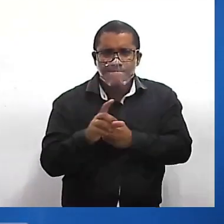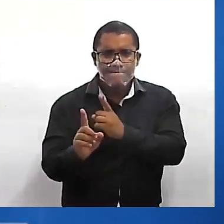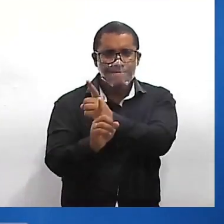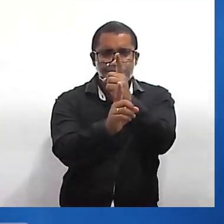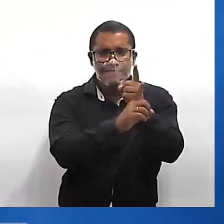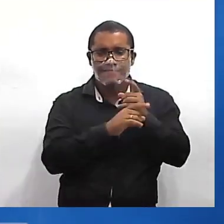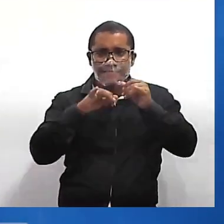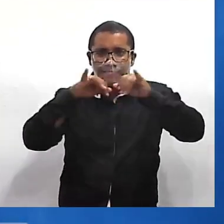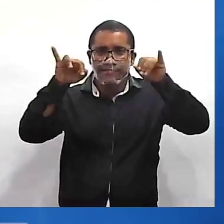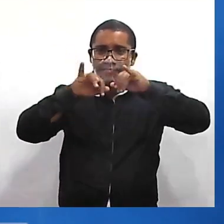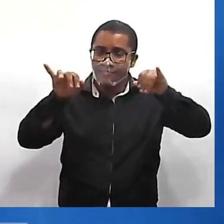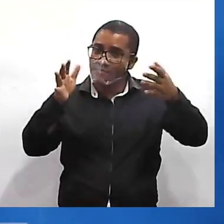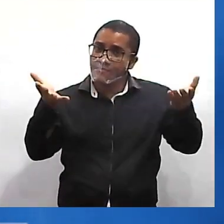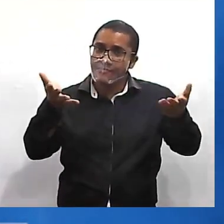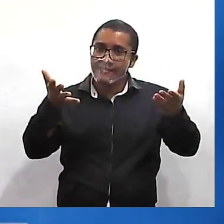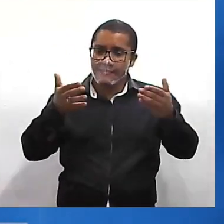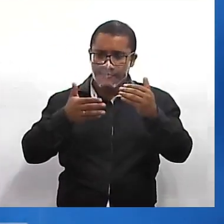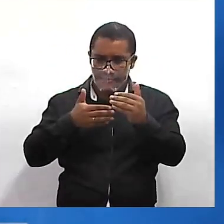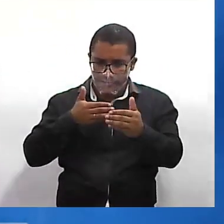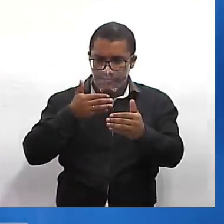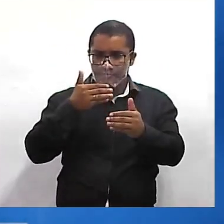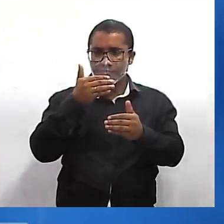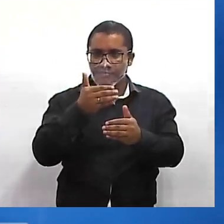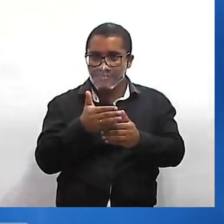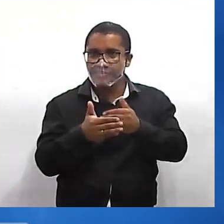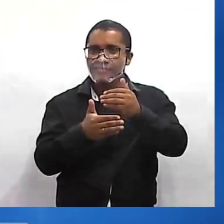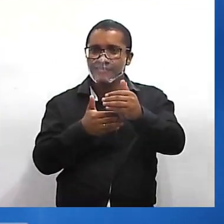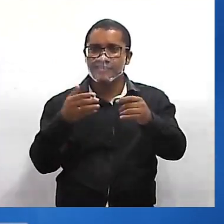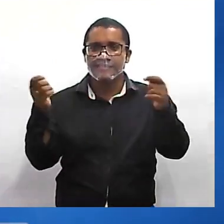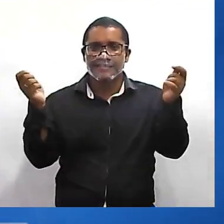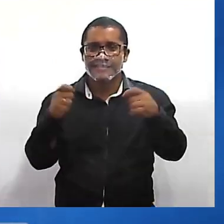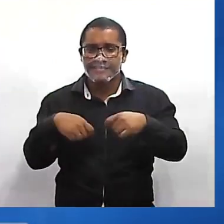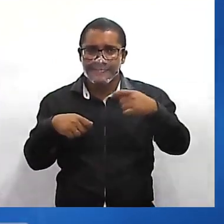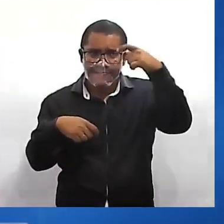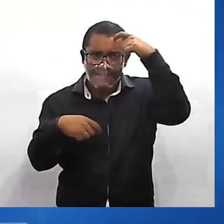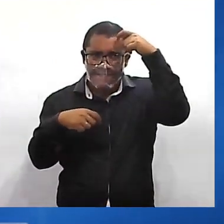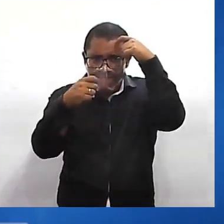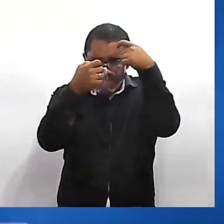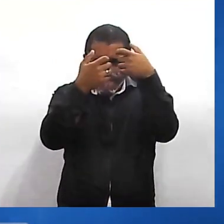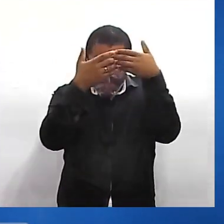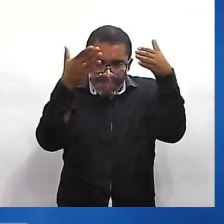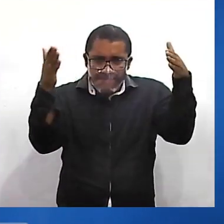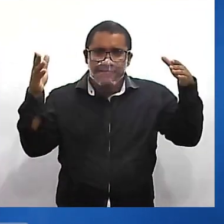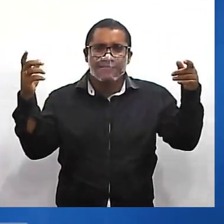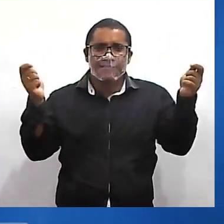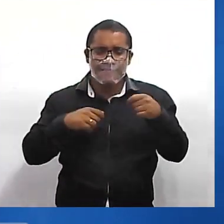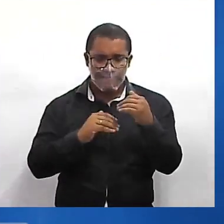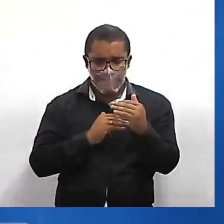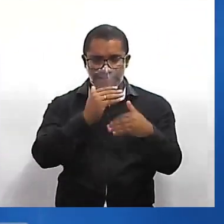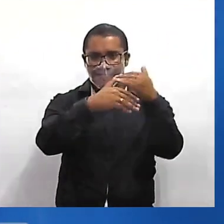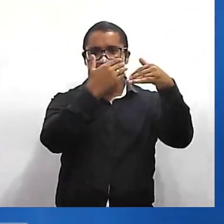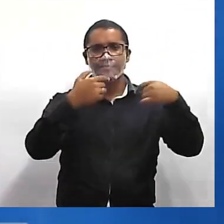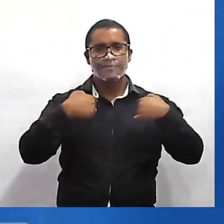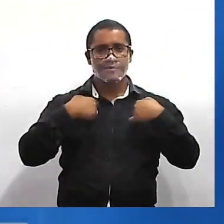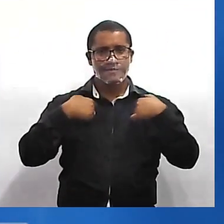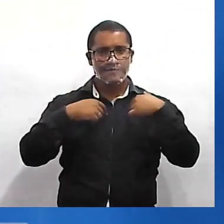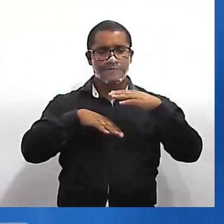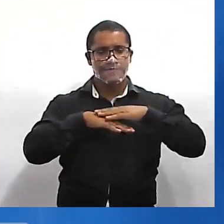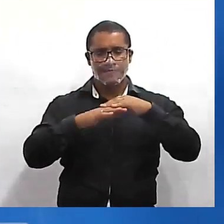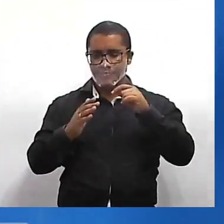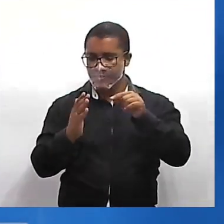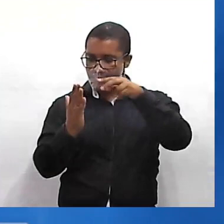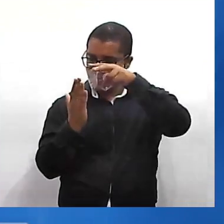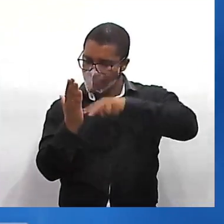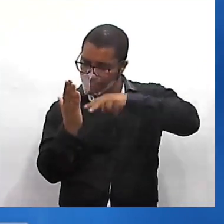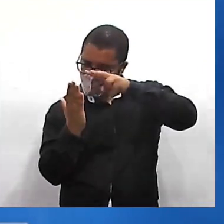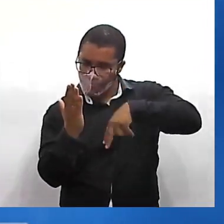Então, esse processo, para que eu aumente o meu processo cognitivo, o que cabe a mim? Cabe a mim fazer leituras,